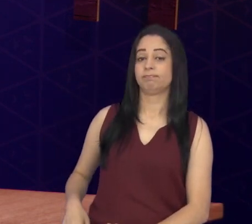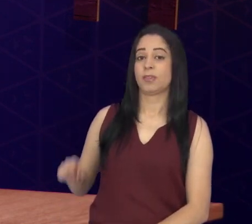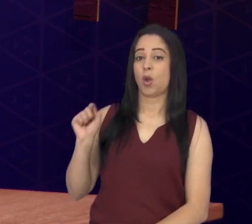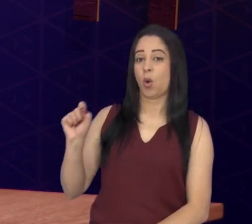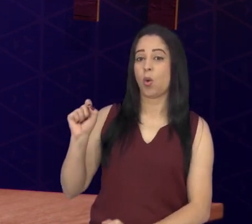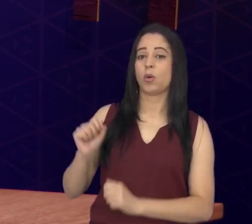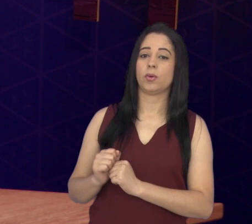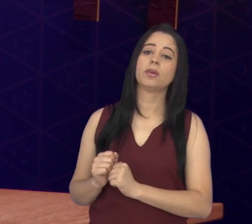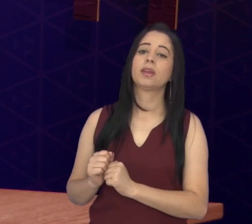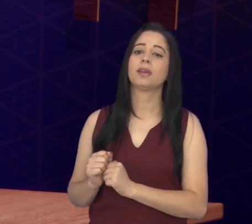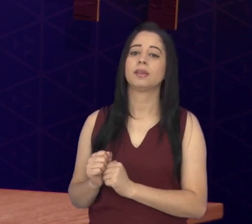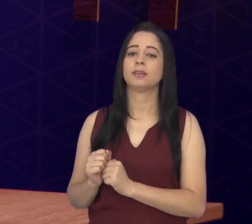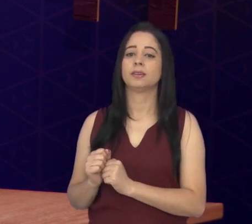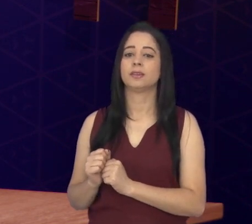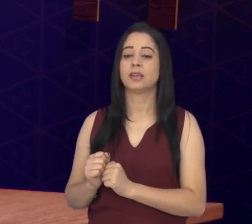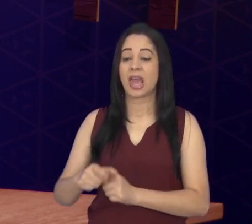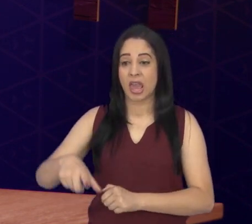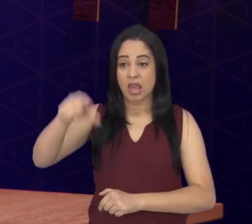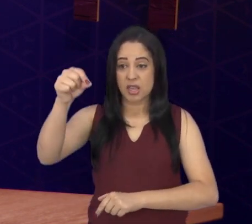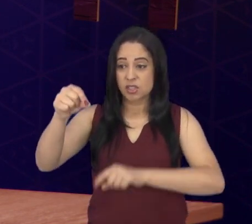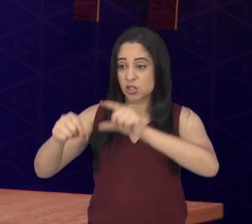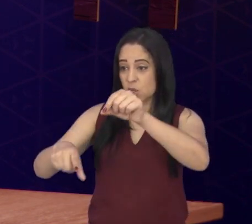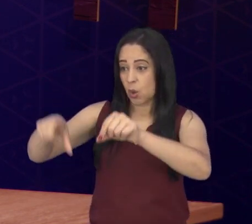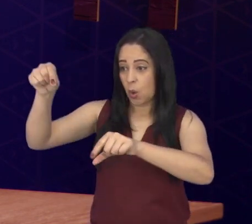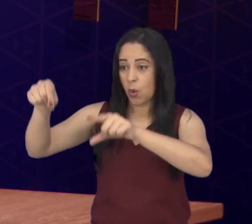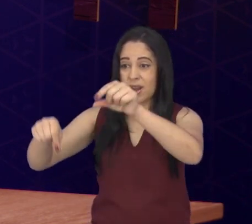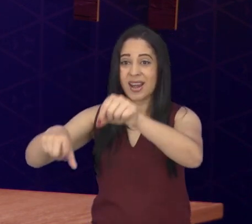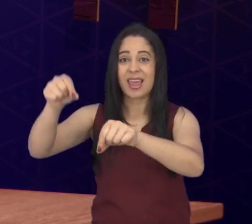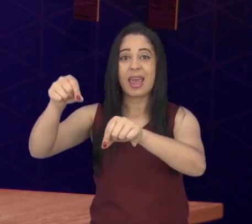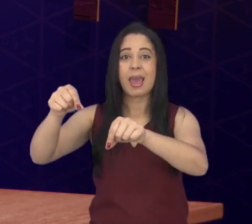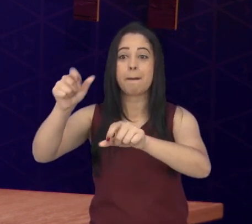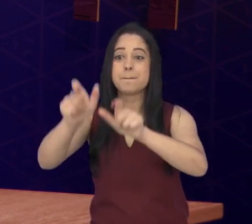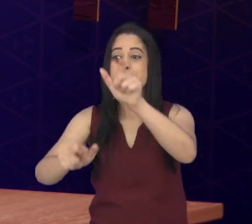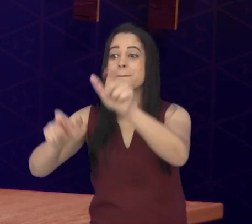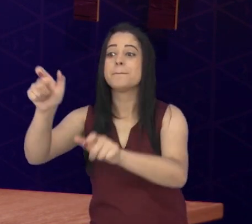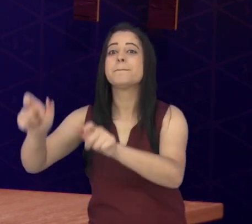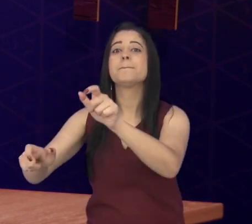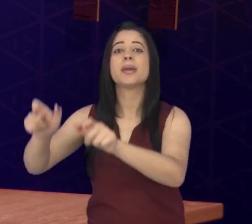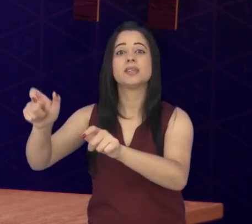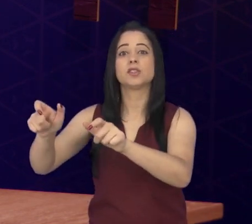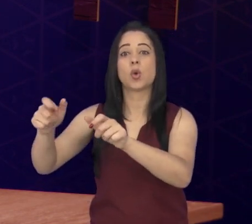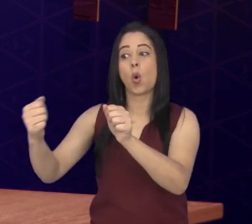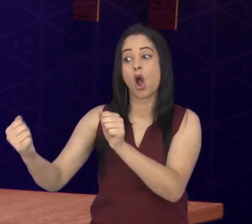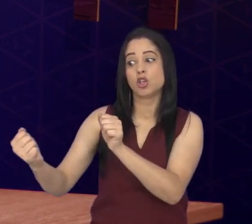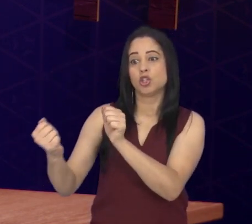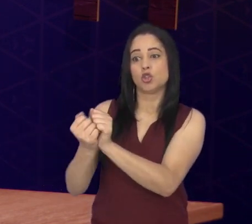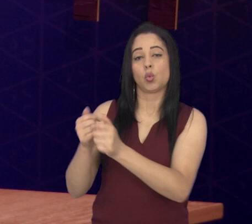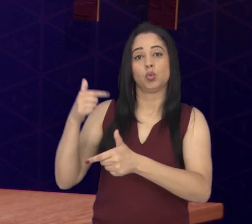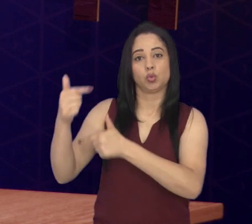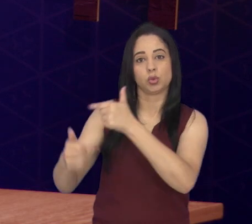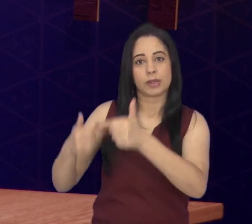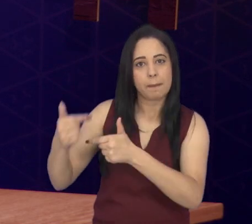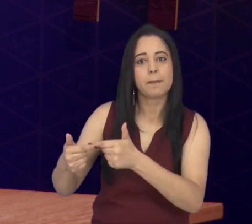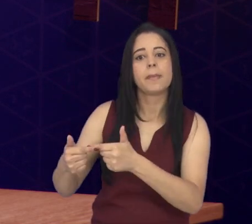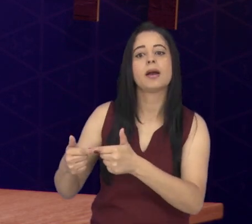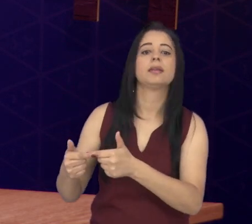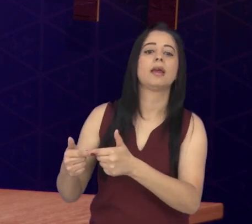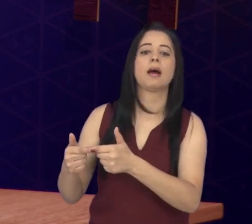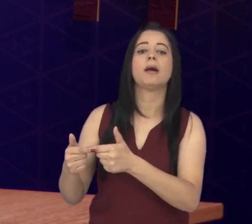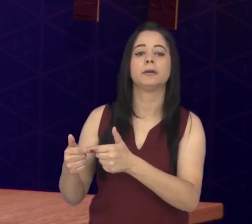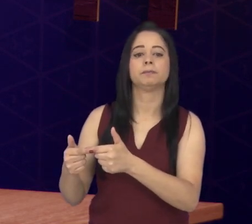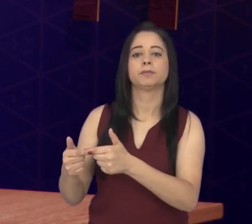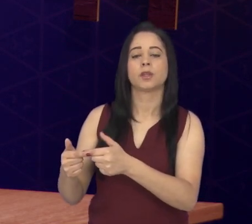boa parte do trabalho dele se concentra em escolher as pessoas para tomar conta das pastas,